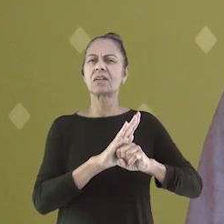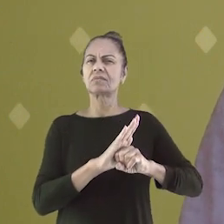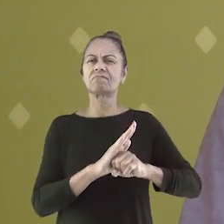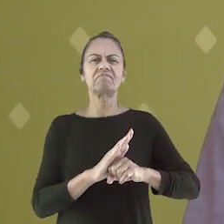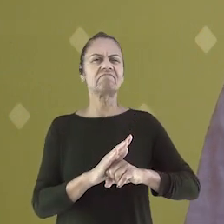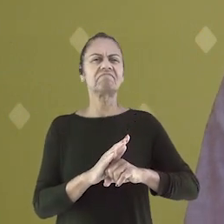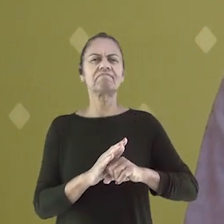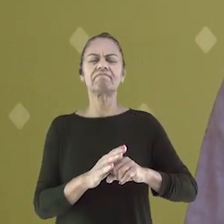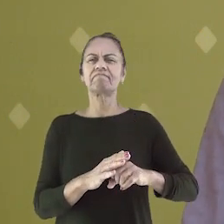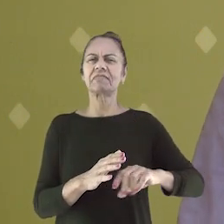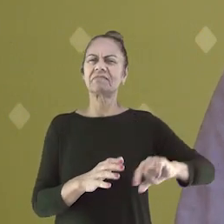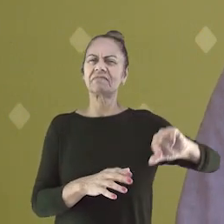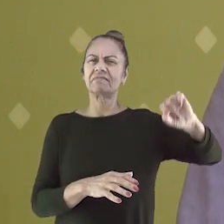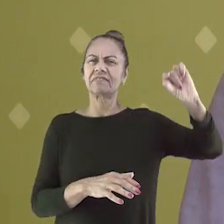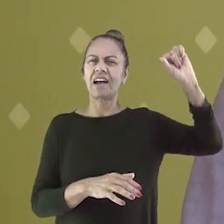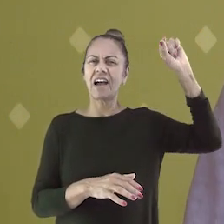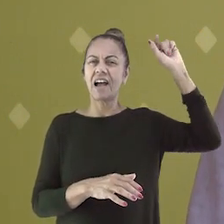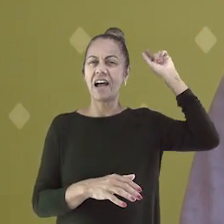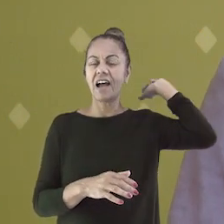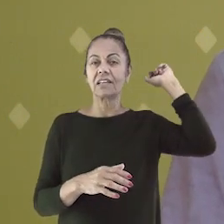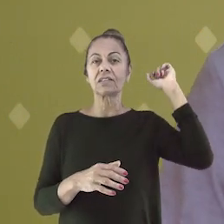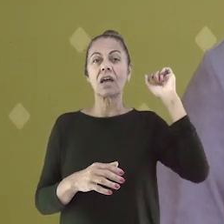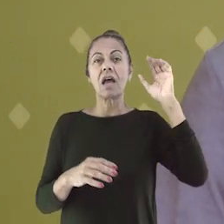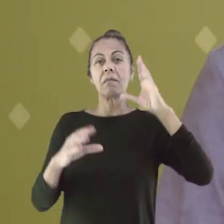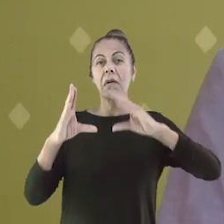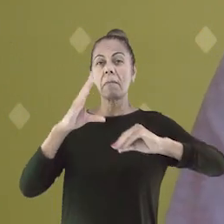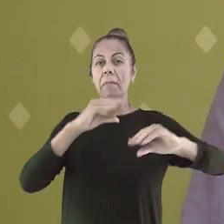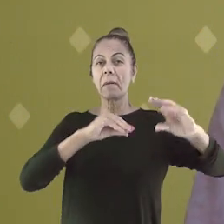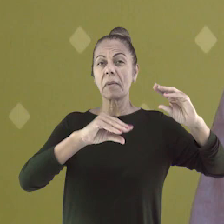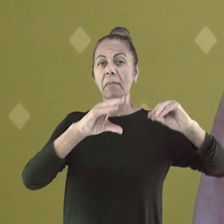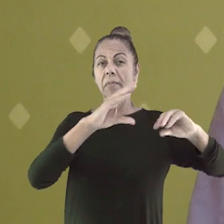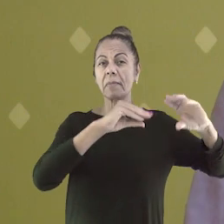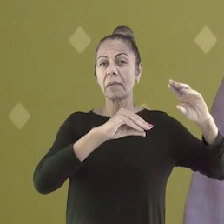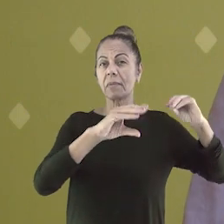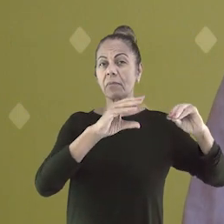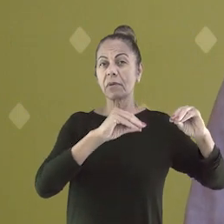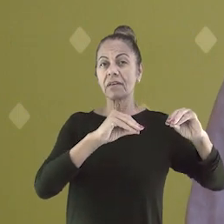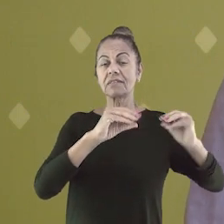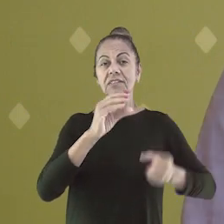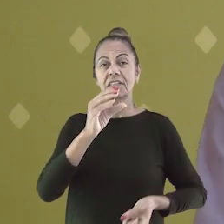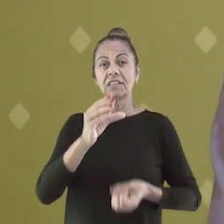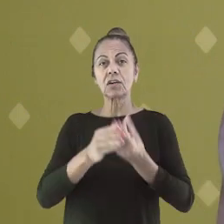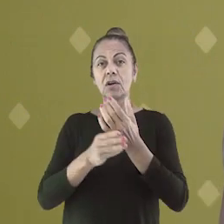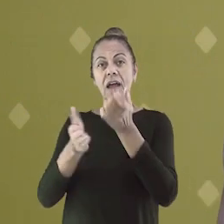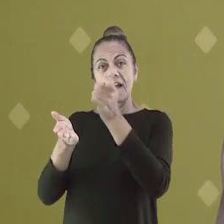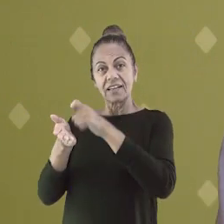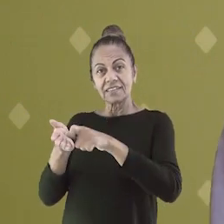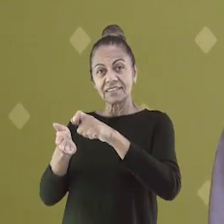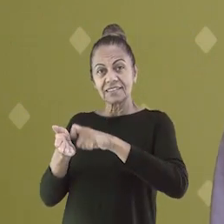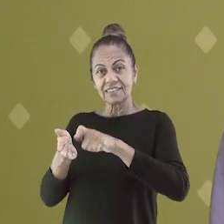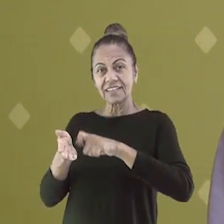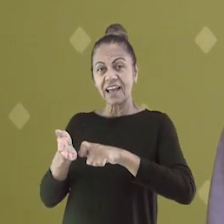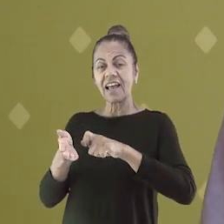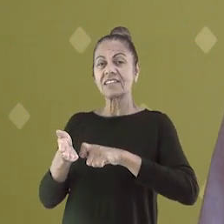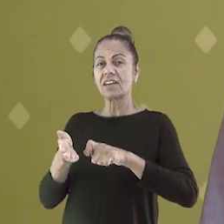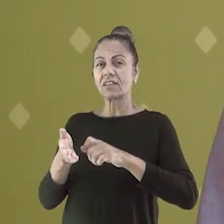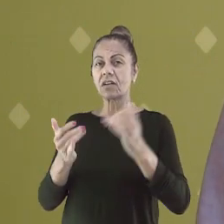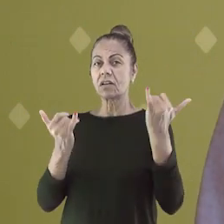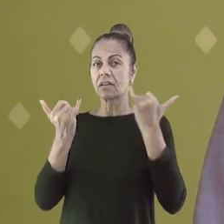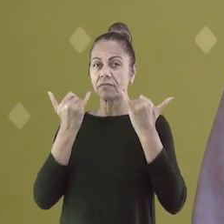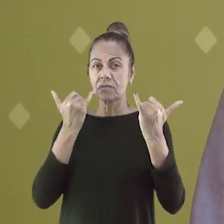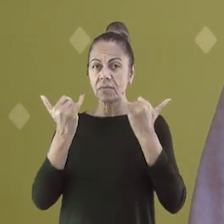eram transmitidas oralmente, podendo se perder ou se modificar ao longo do tempo. Com a invenção da escrita, no entanto, foi